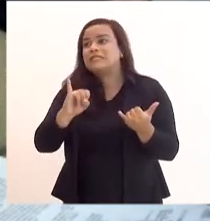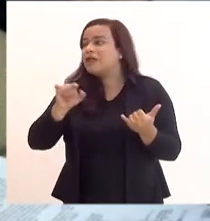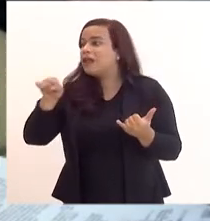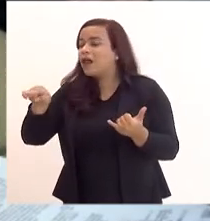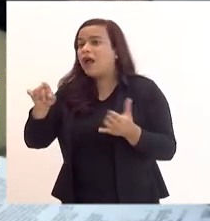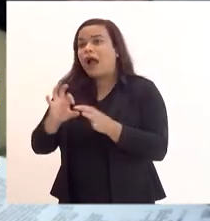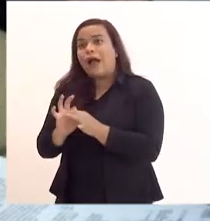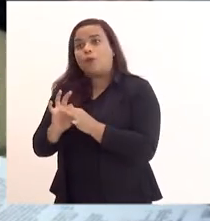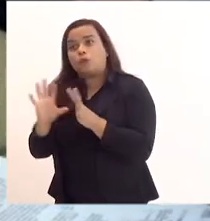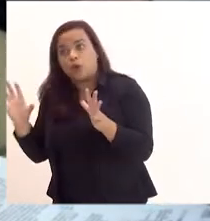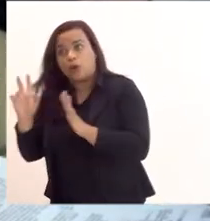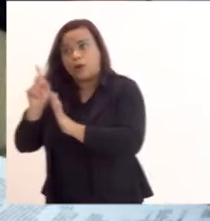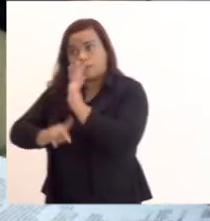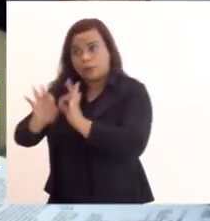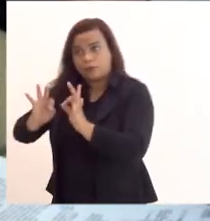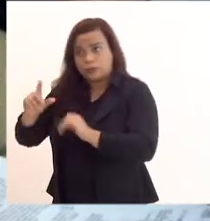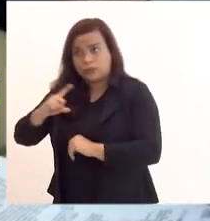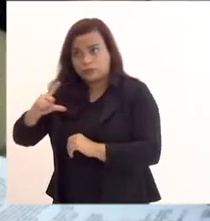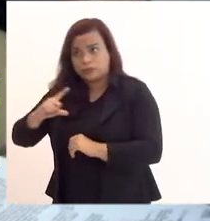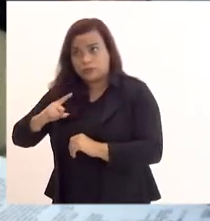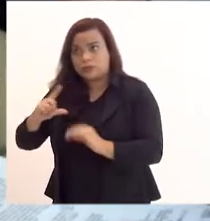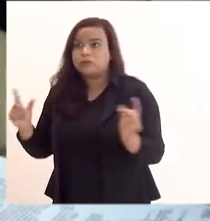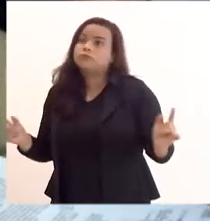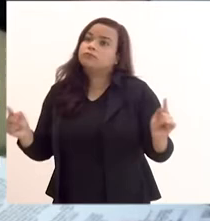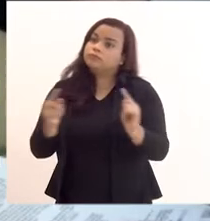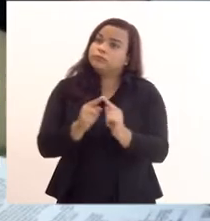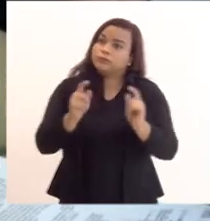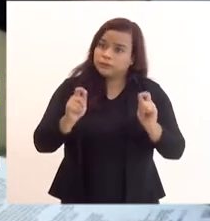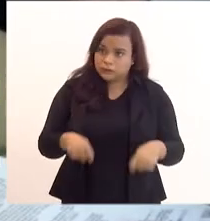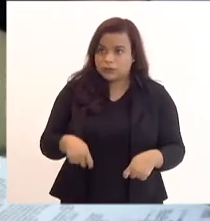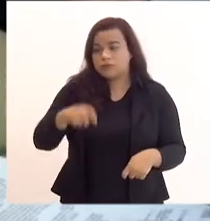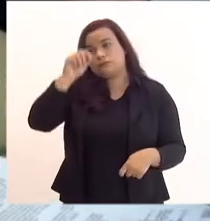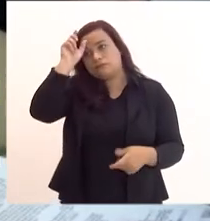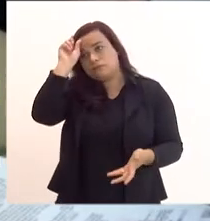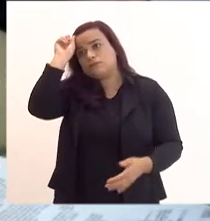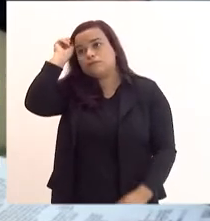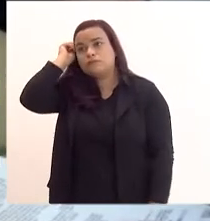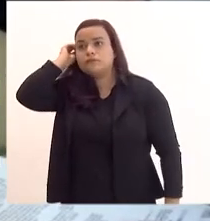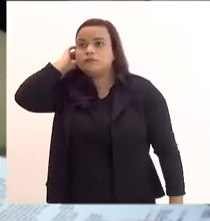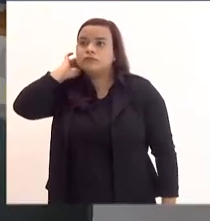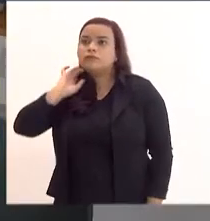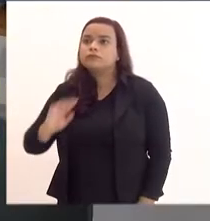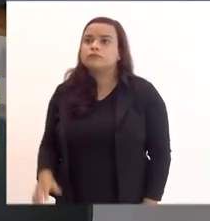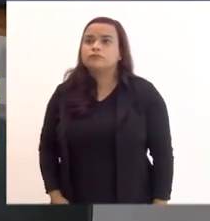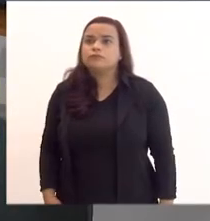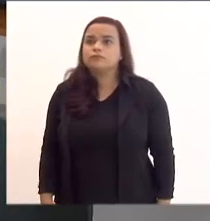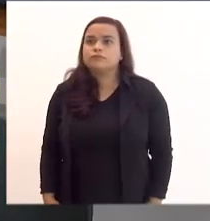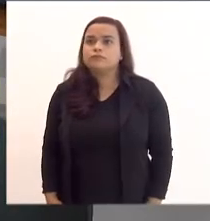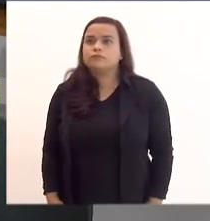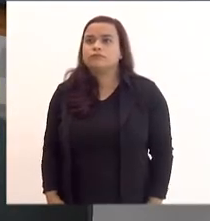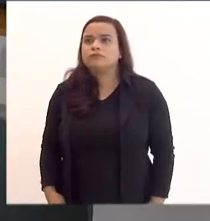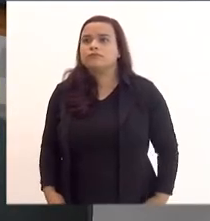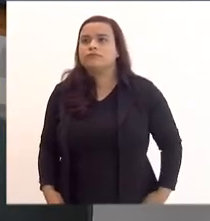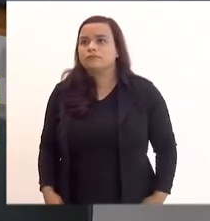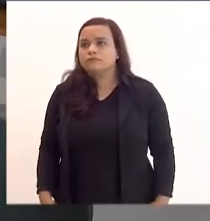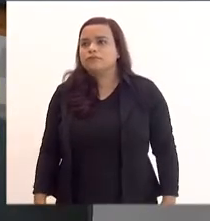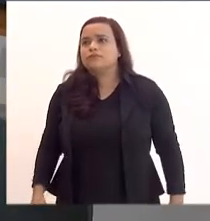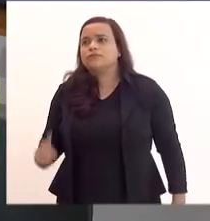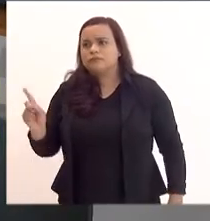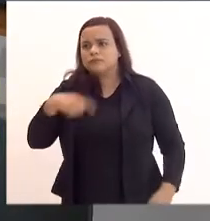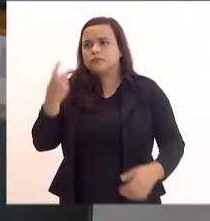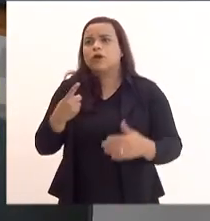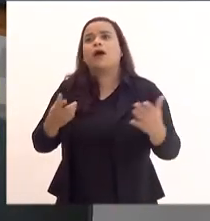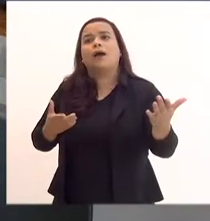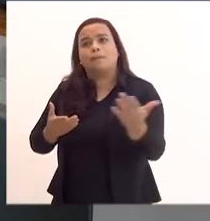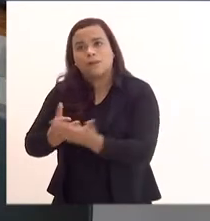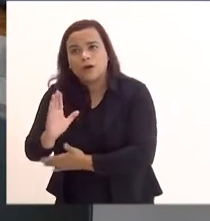pela relatoria do Luiz Paulo. Mas já mudou o voto dele, ele vai anunciar agora. Ô, Márcio, então, vamos aprovar a legalidade aqui e vamos derrubar